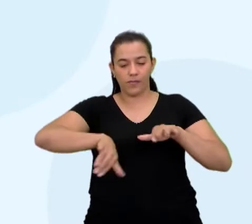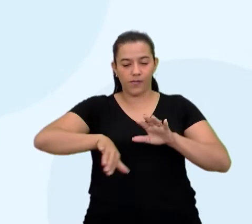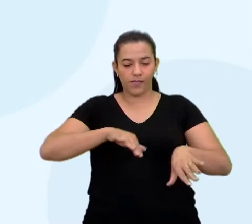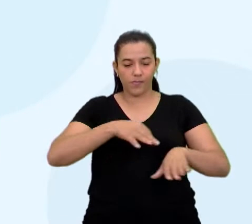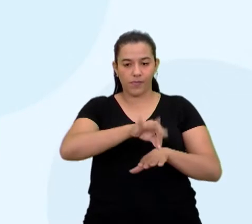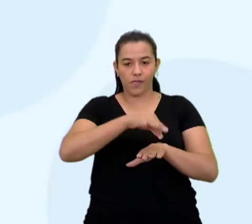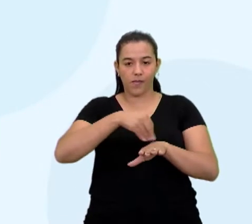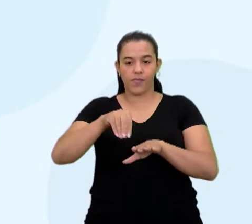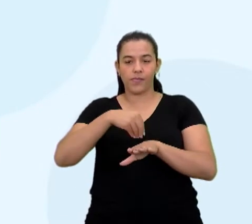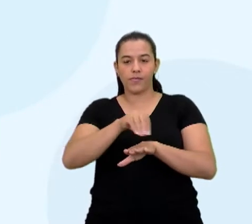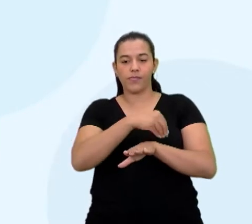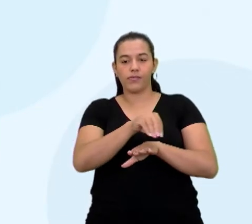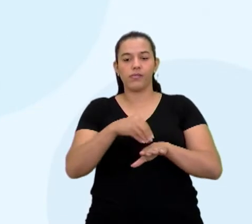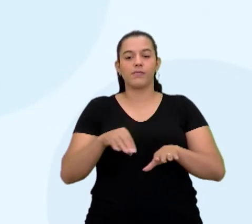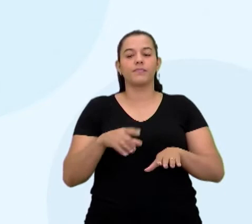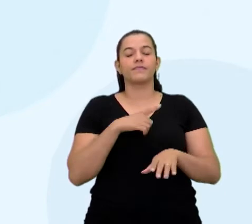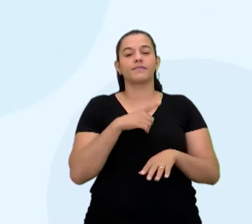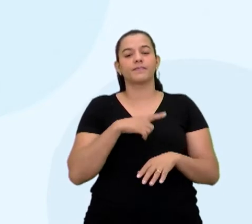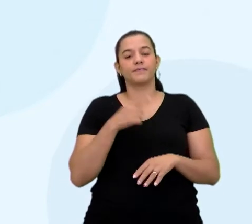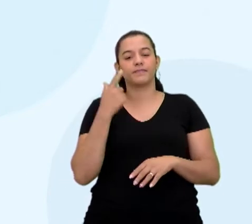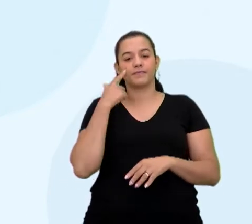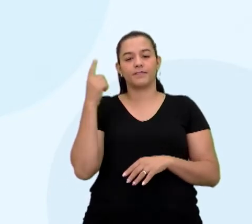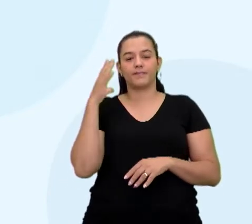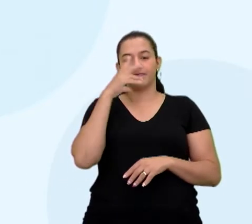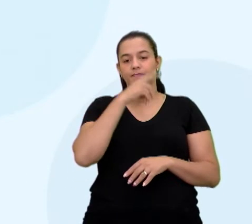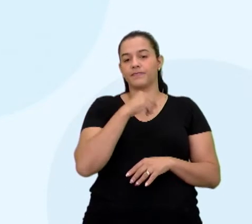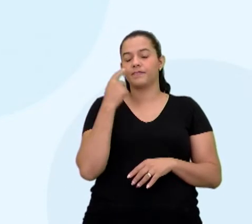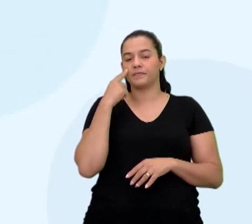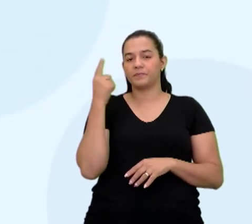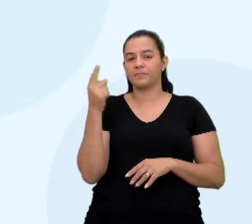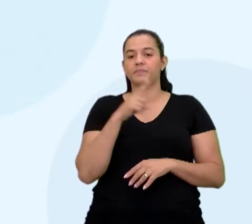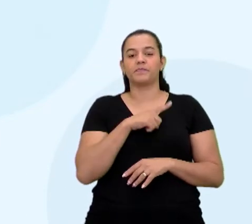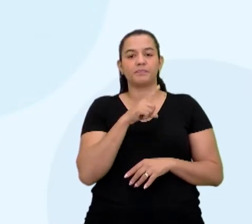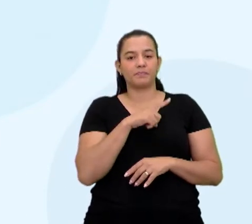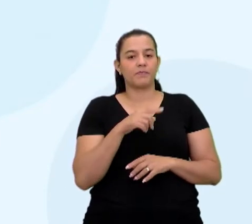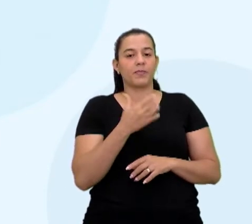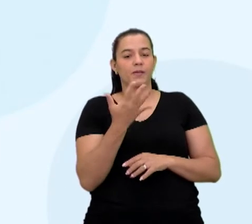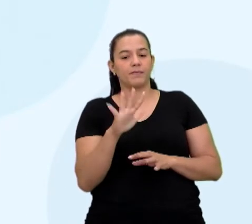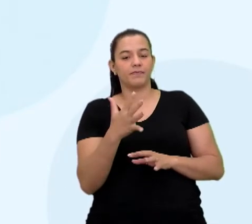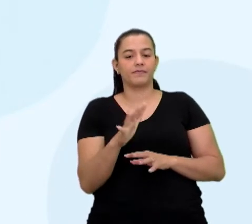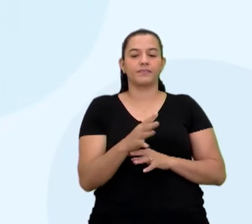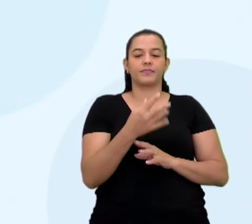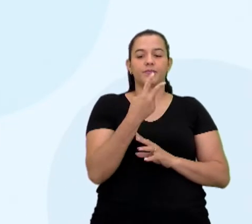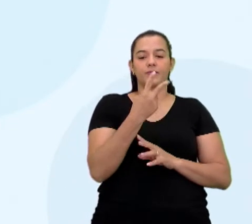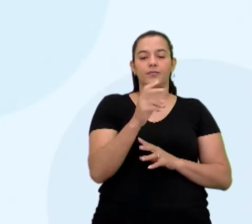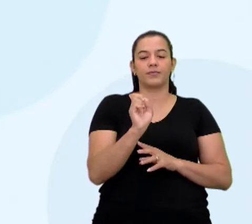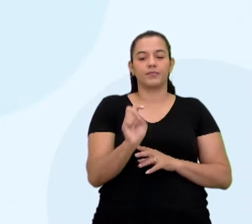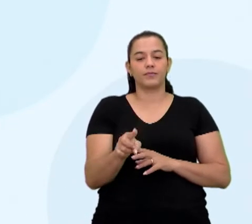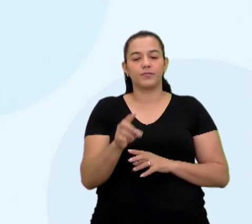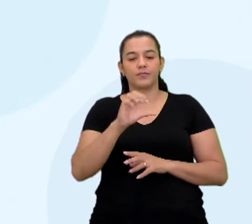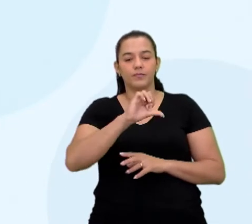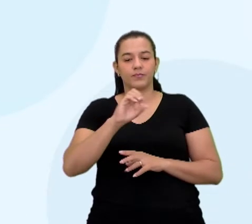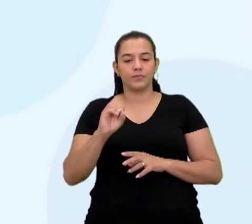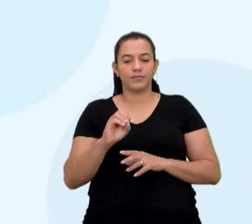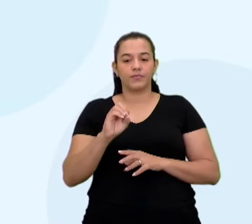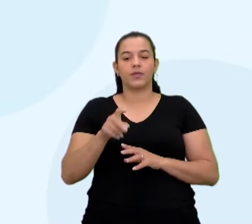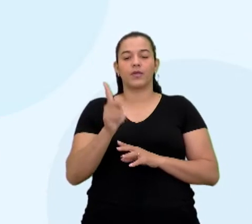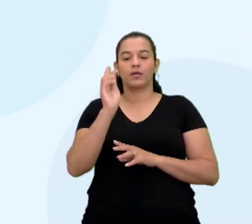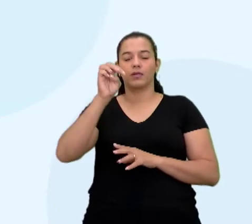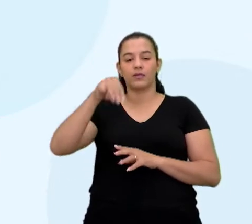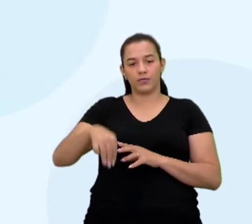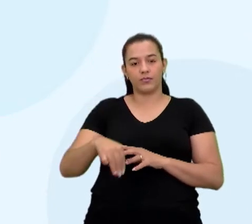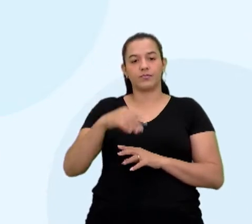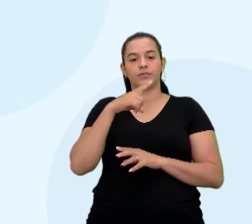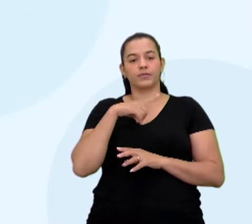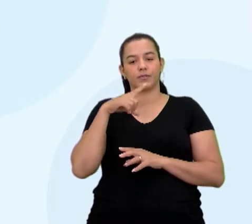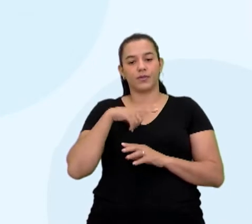geológica tangencial. É muito lindo isso aí, né? Dizem que tem em torno aí de 1.290 quilômetros que passa aí pela Califórnia,